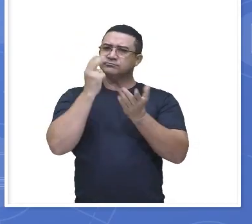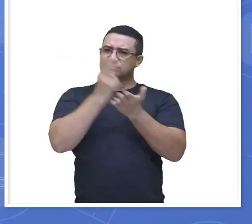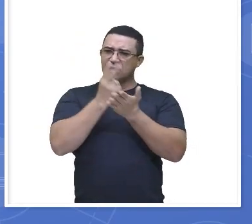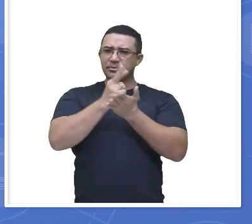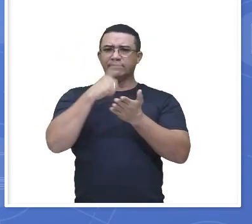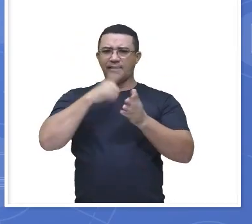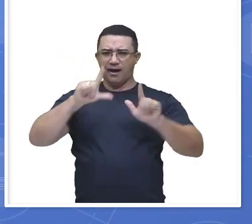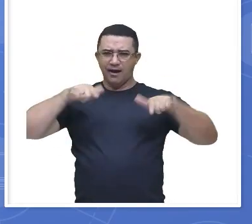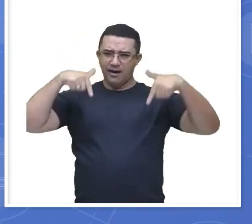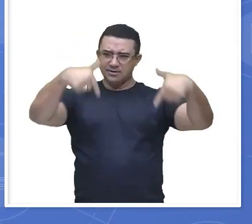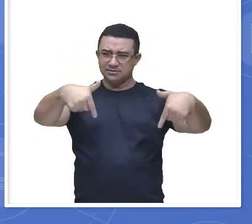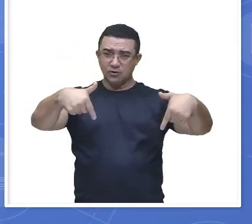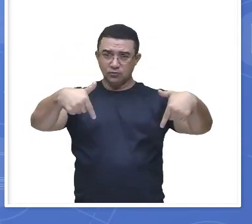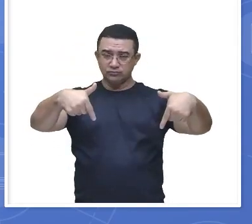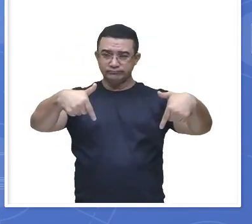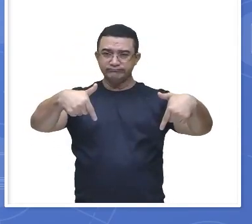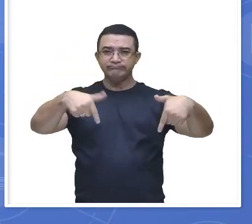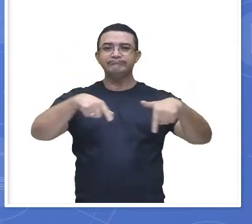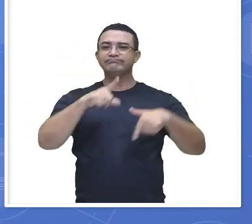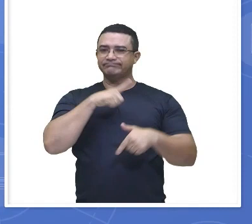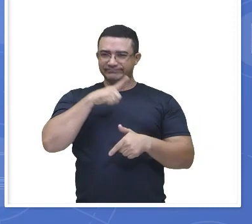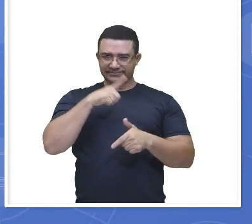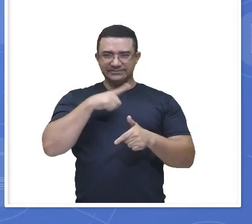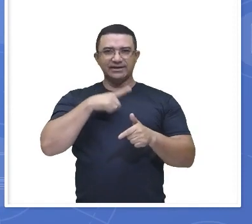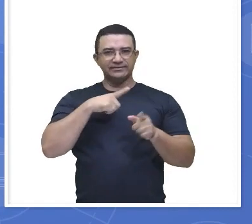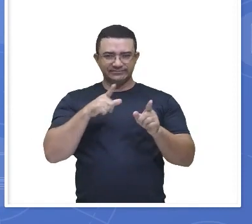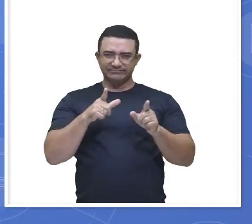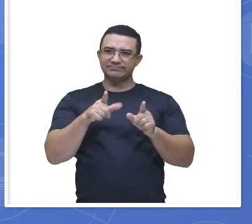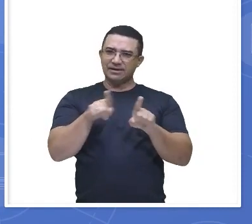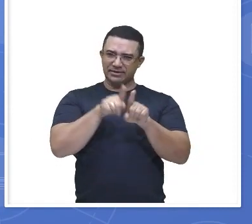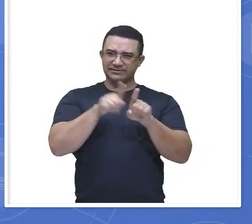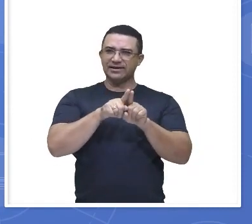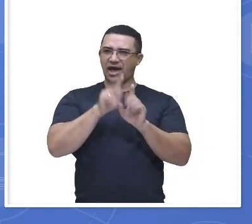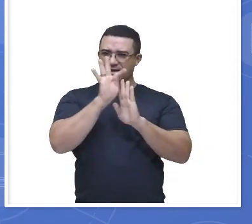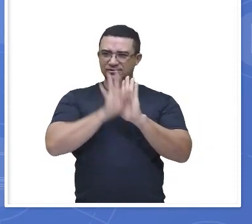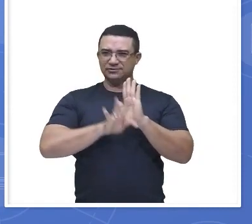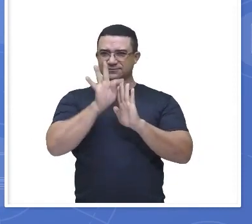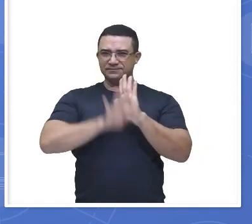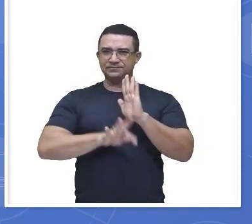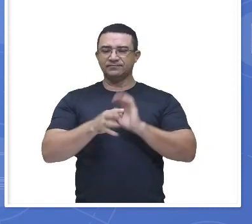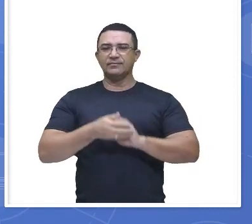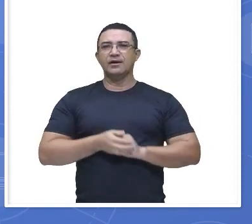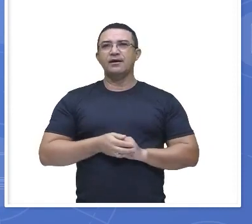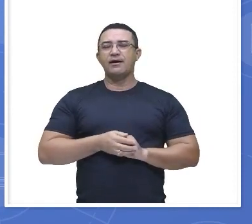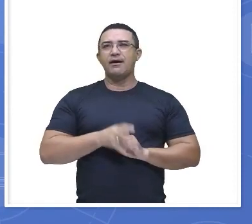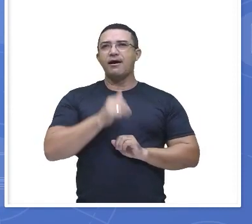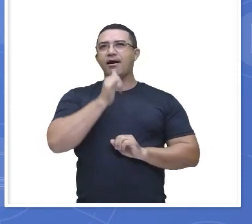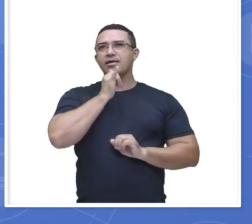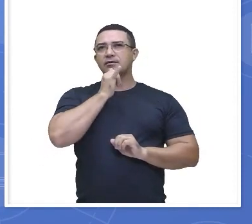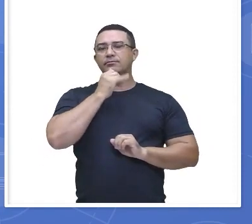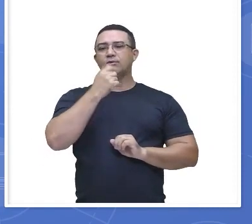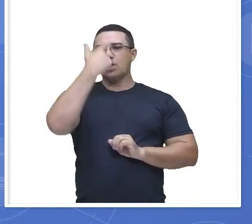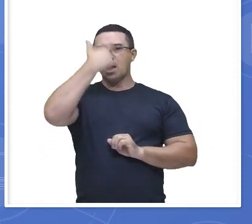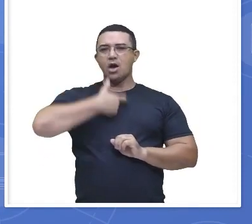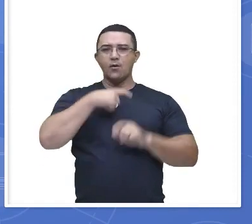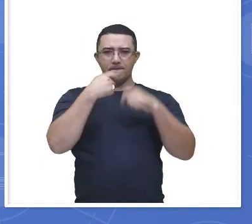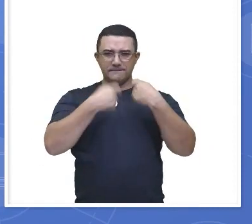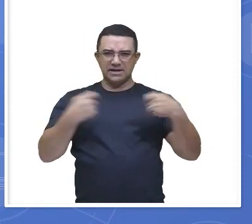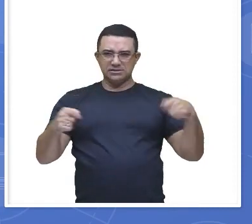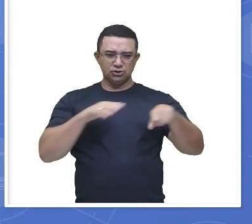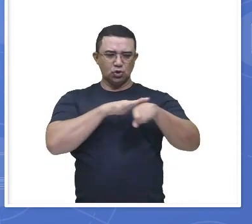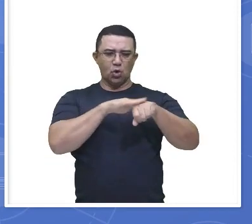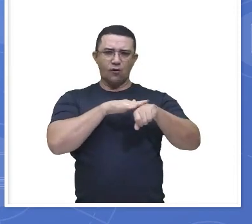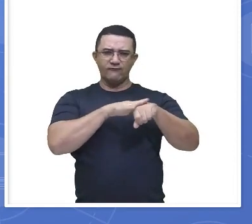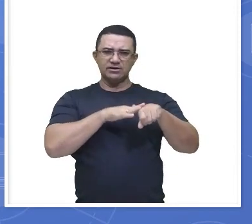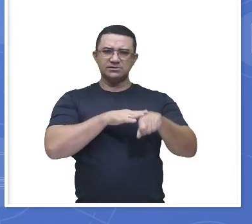uma ação, em geral, eu tenho texto envolvido. Tenho sim, gente. Ora, quando eu preciso conversar com meu amigo lá, alguma coisa da